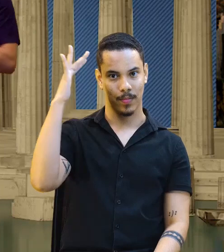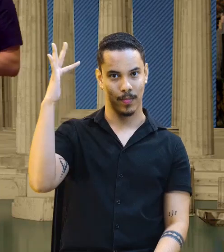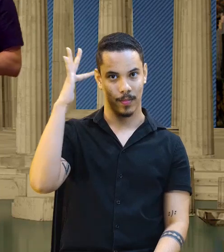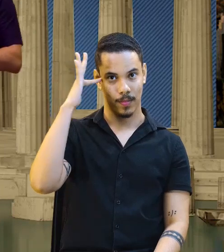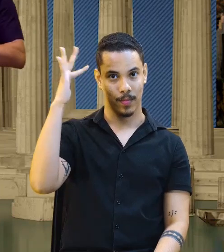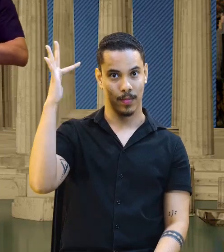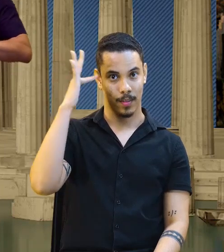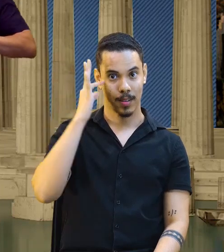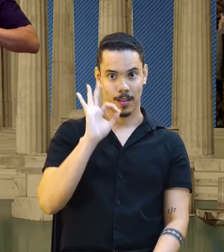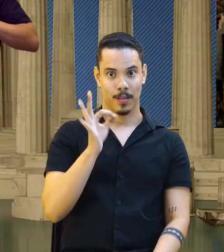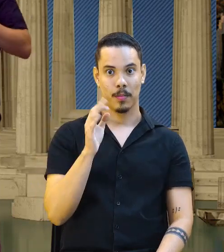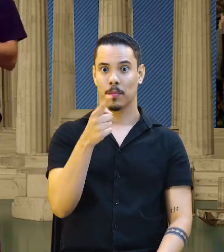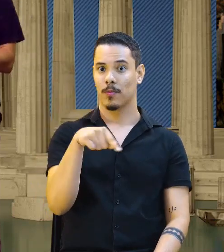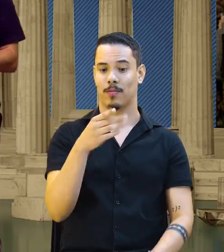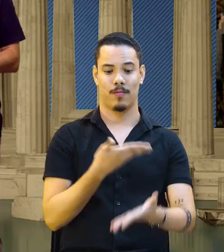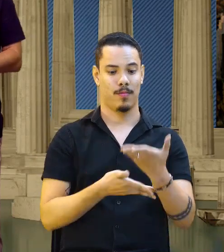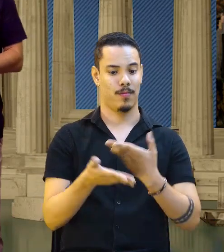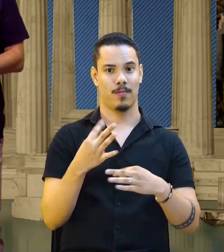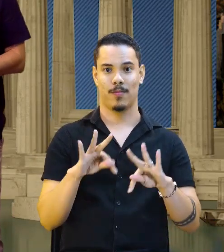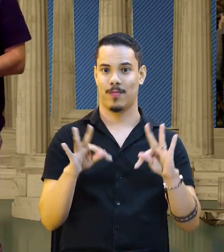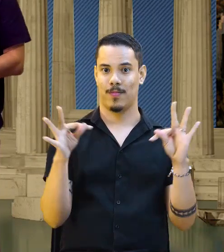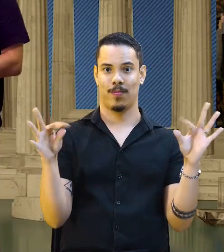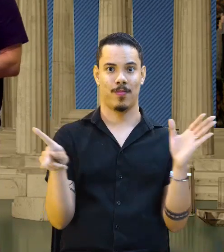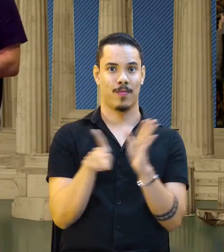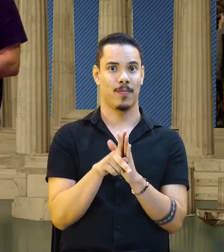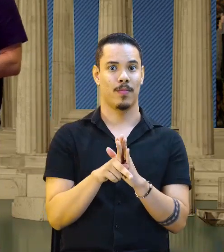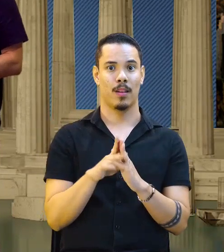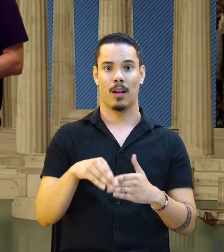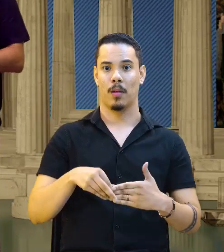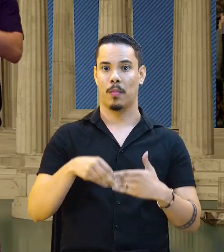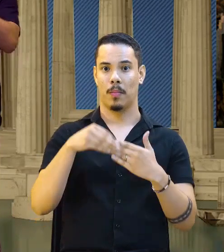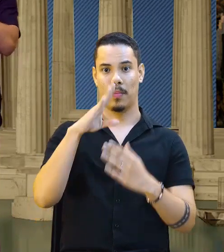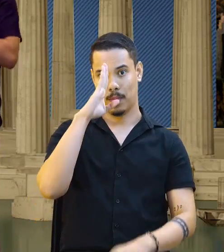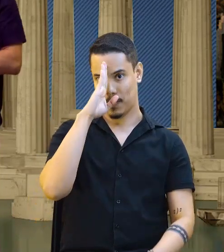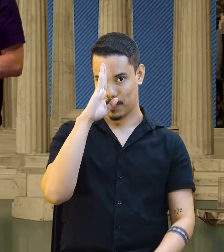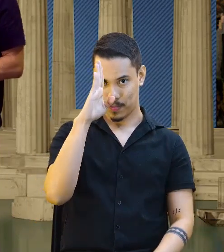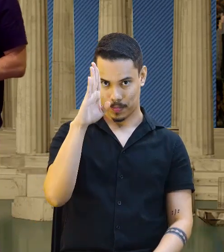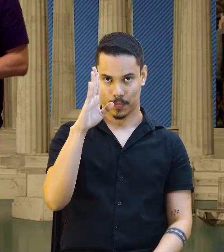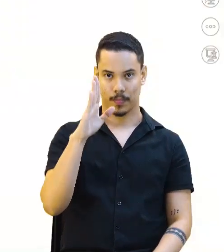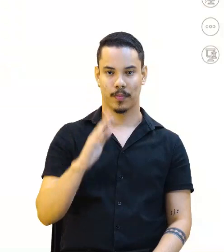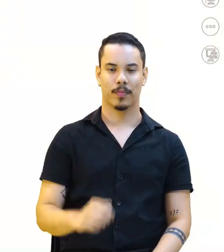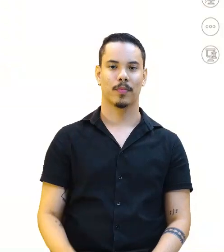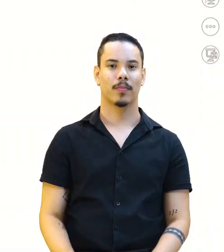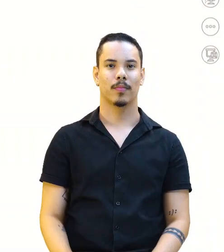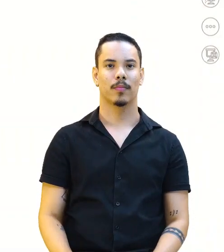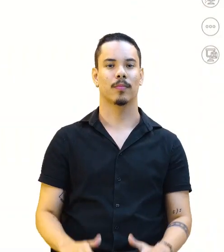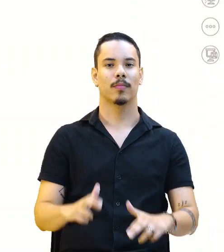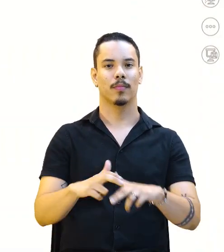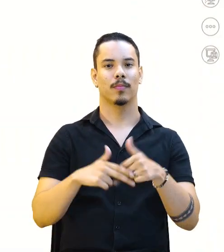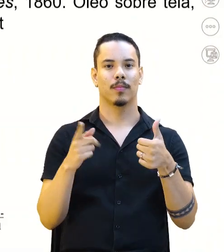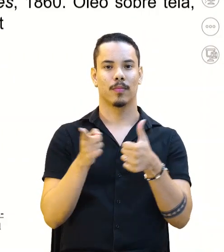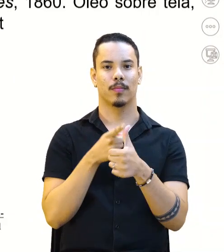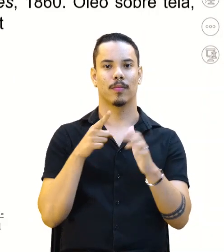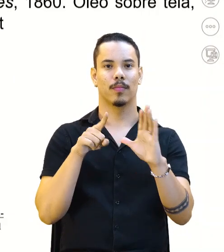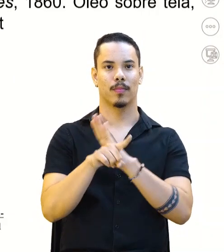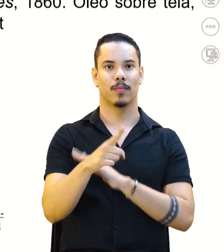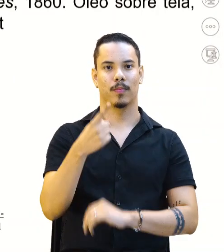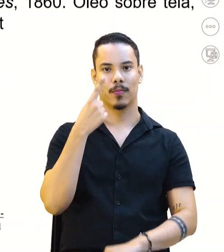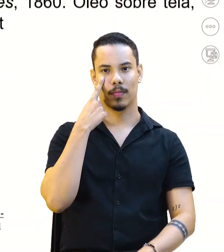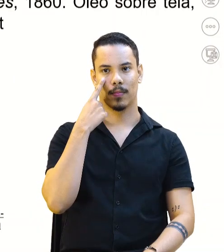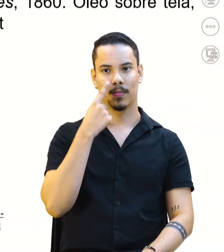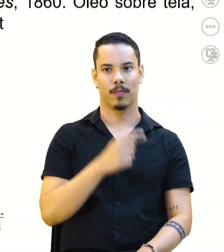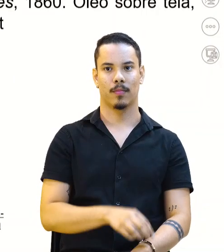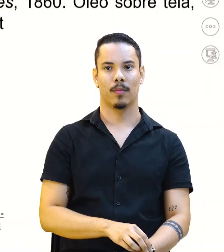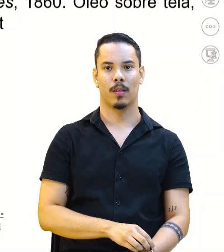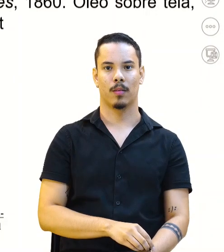estudantes da mediação, ele tem esse destaquezinho a mais, não é? Exatamente. Então, vamos lá para a primeira questão? Vamos lá. Tirar